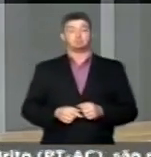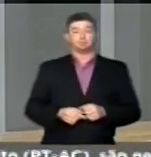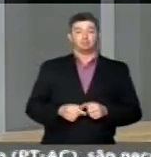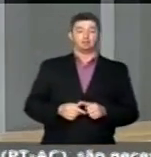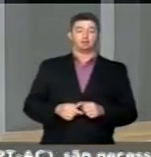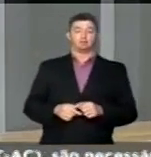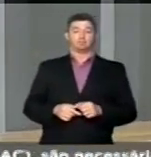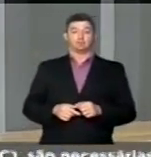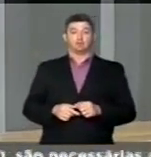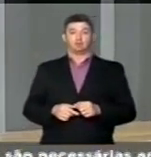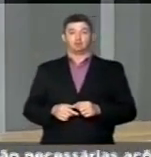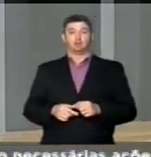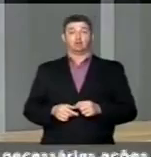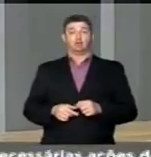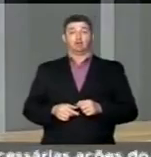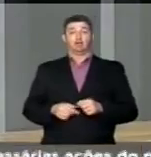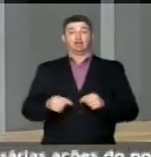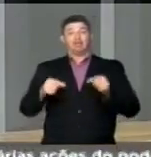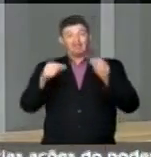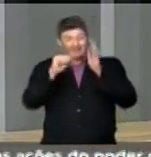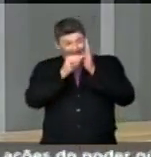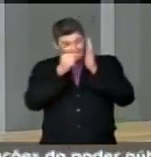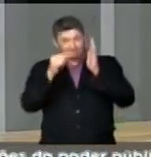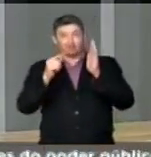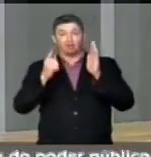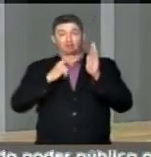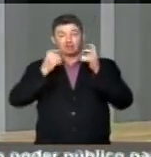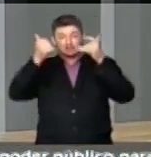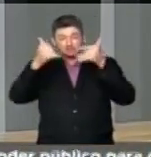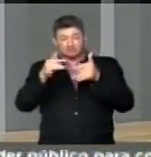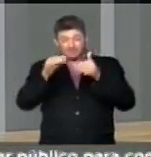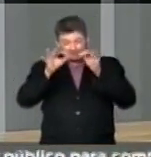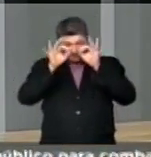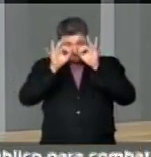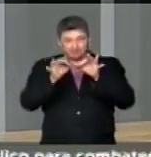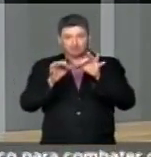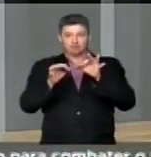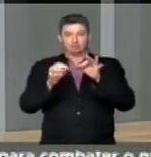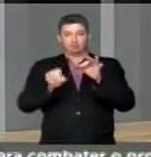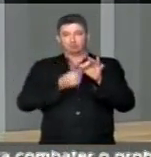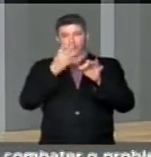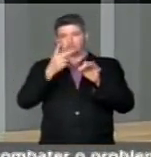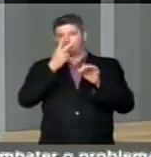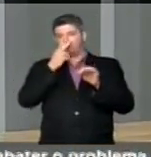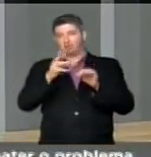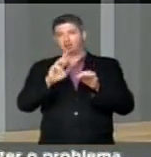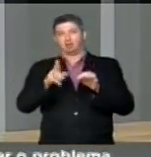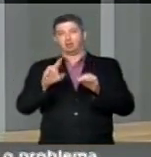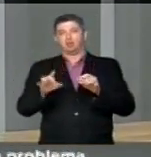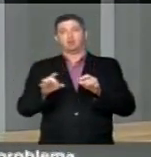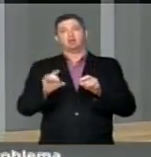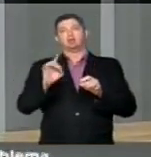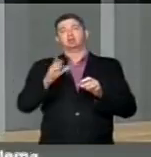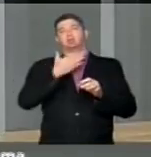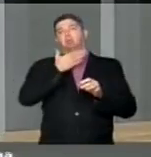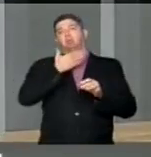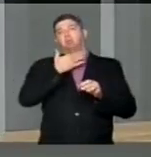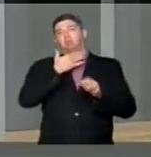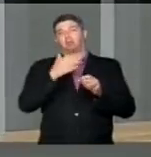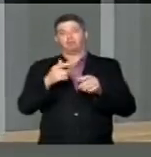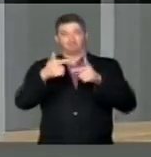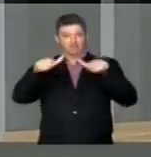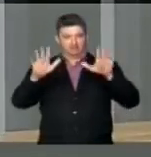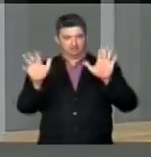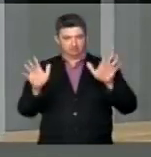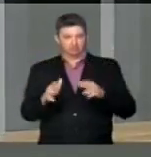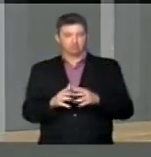plano plurianual está mais precisamente, senhor presidente, para que esse discurso não fique apenas no dito